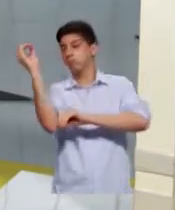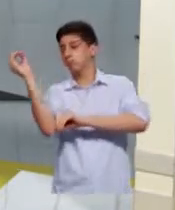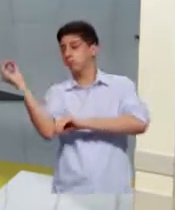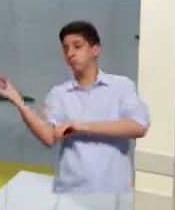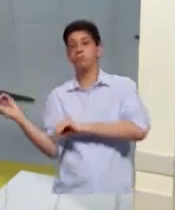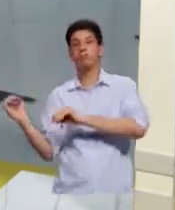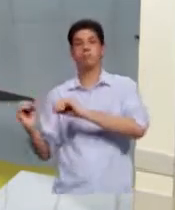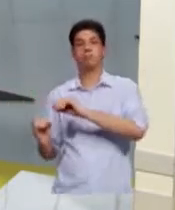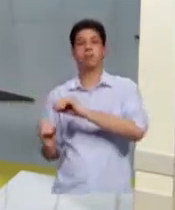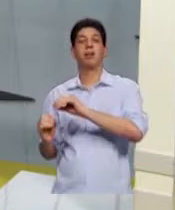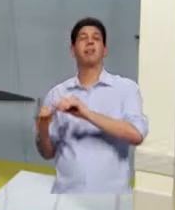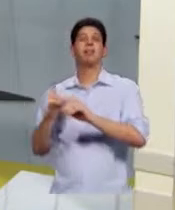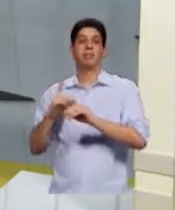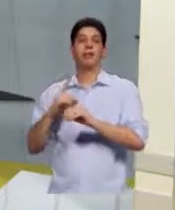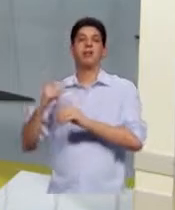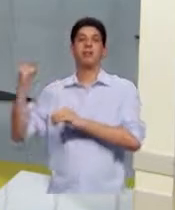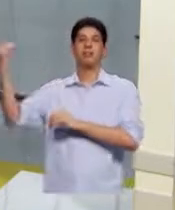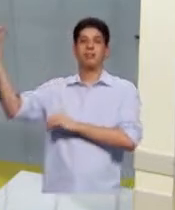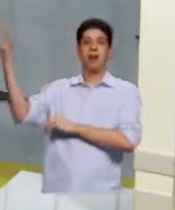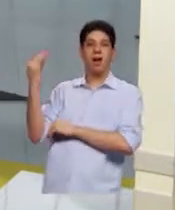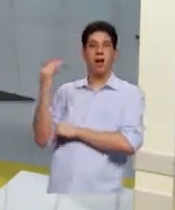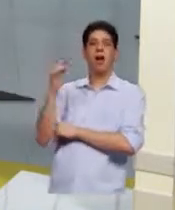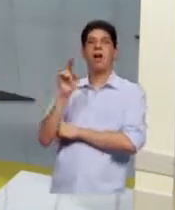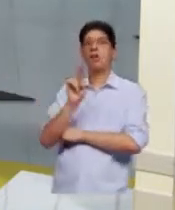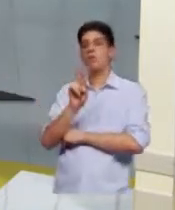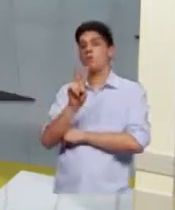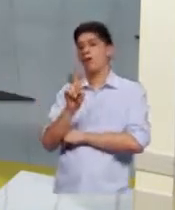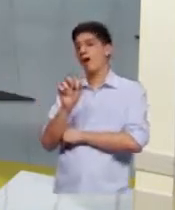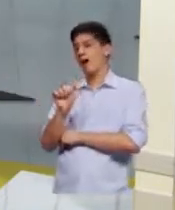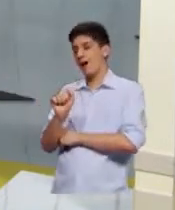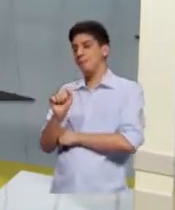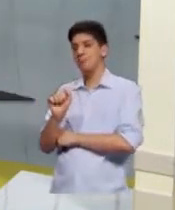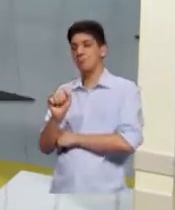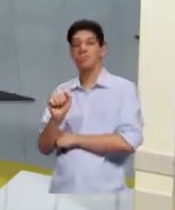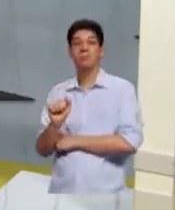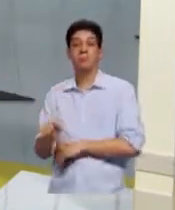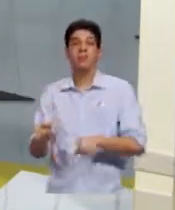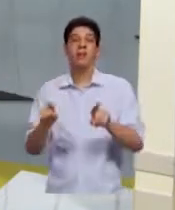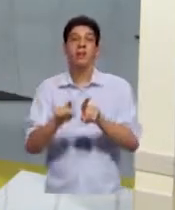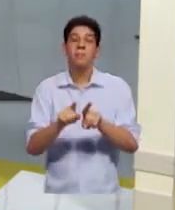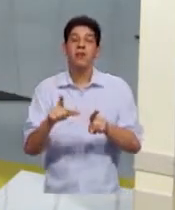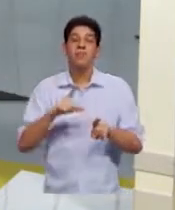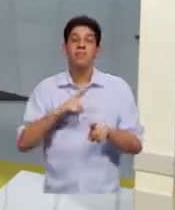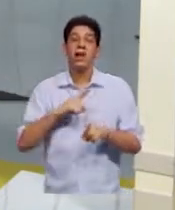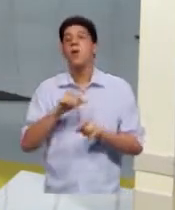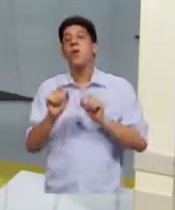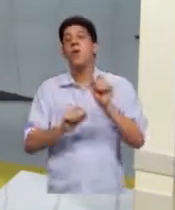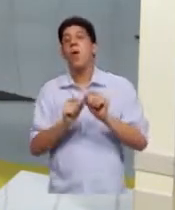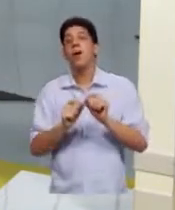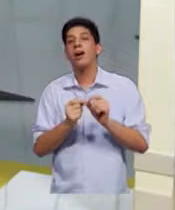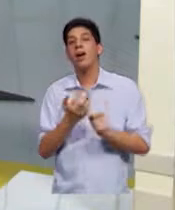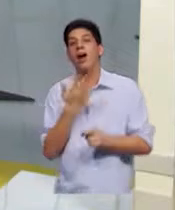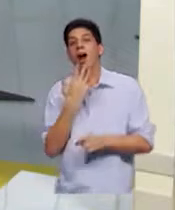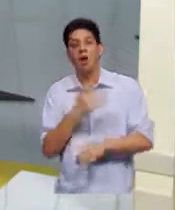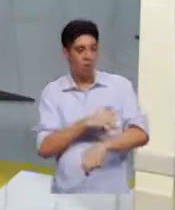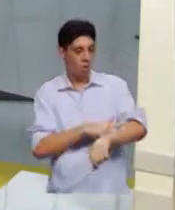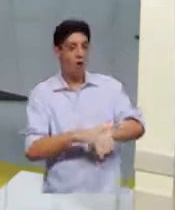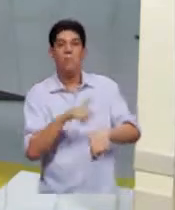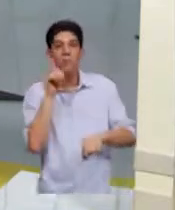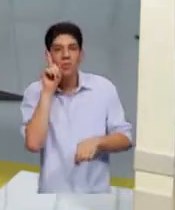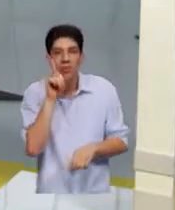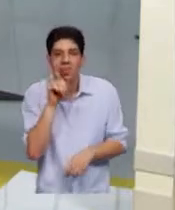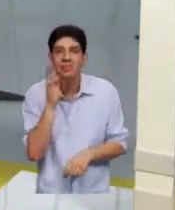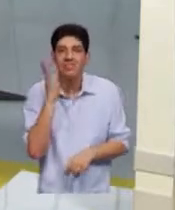raios solares do tipo UVA. O VB, o UVA ainda vai causar esse bronzeamento na pele, por isso que deve ter cuidado